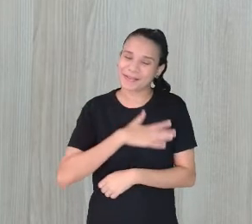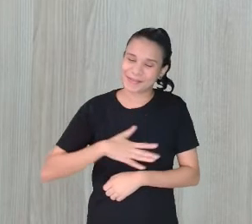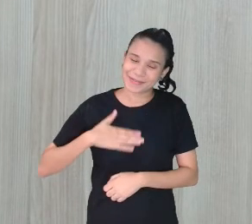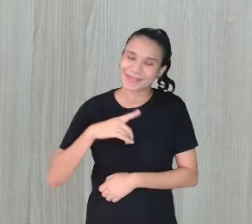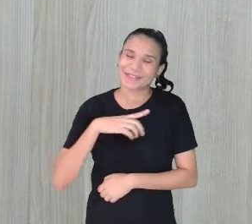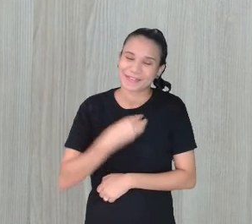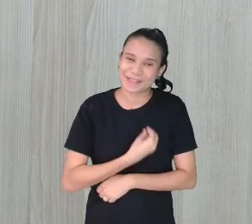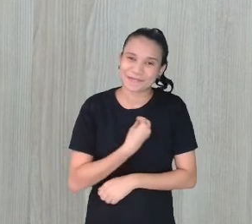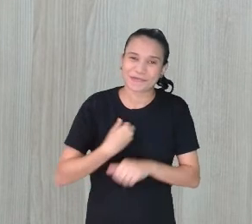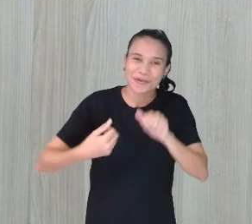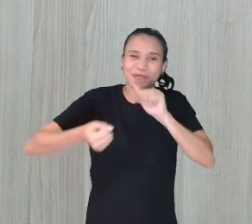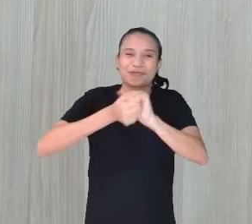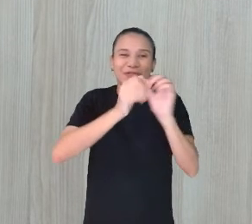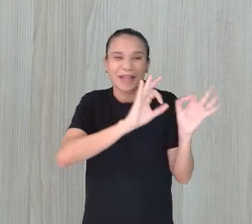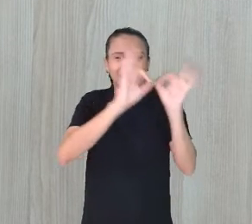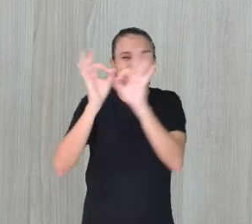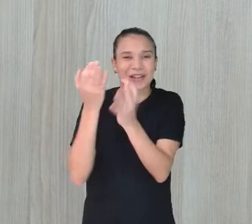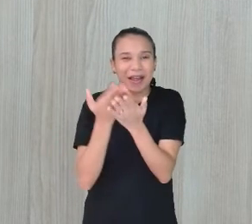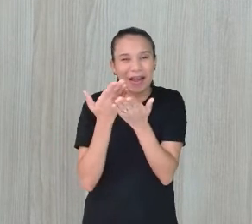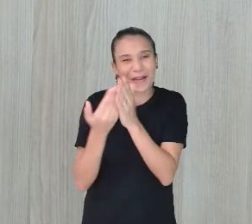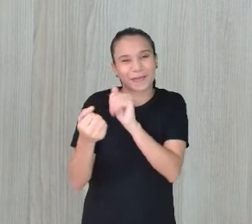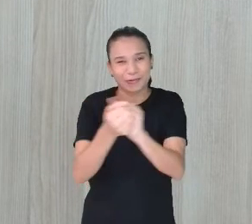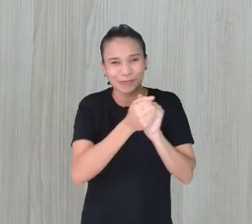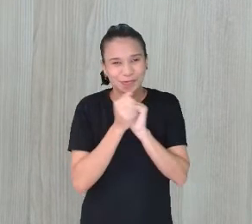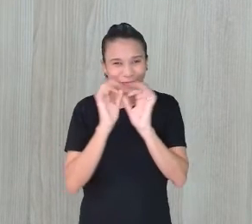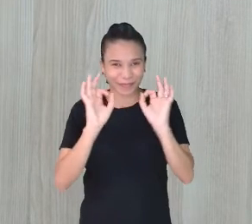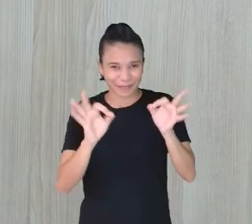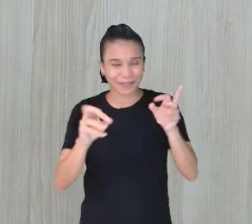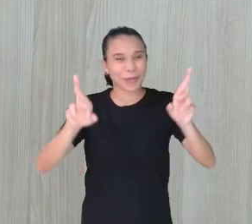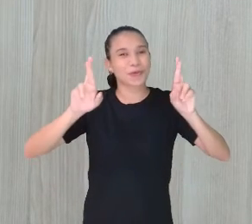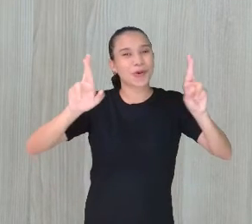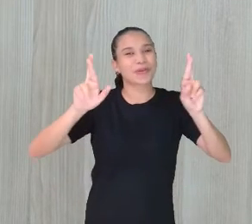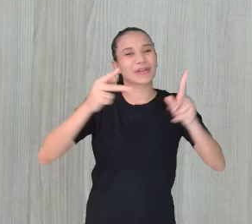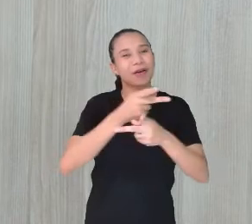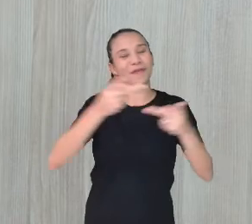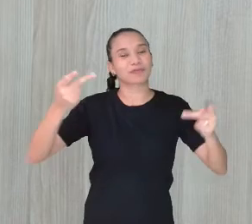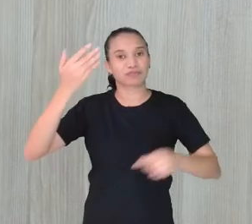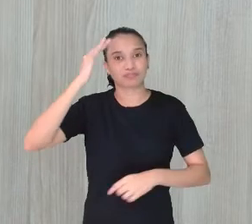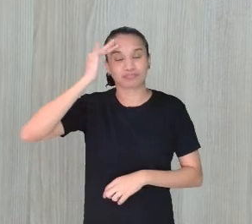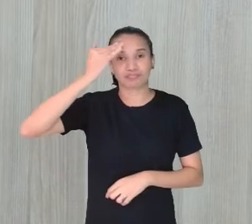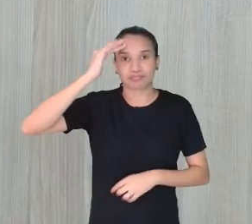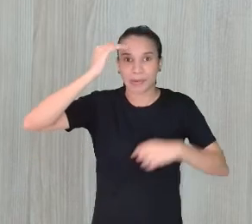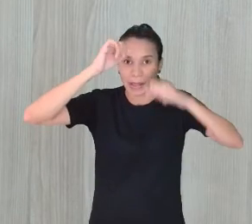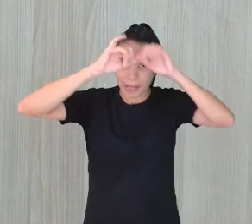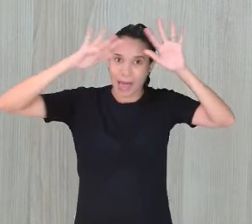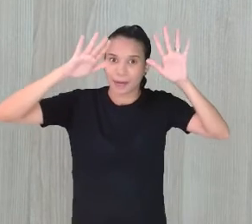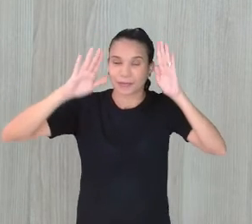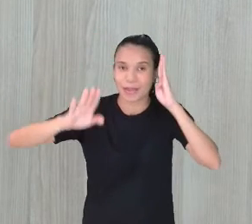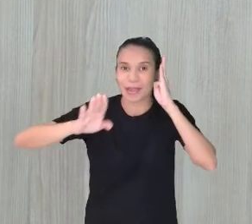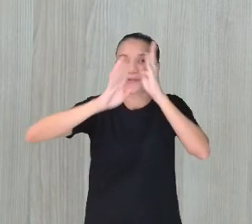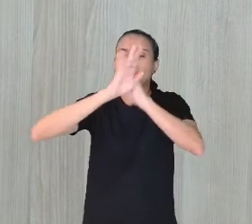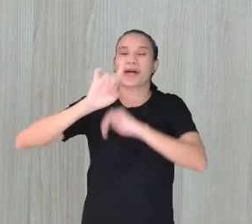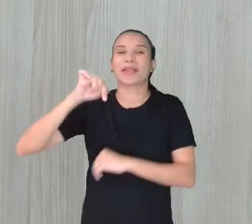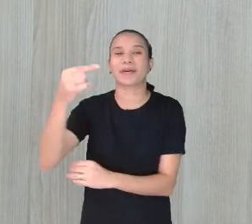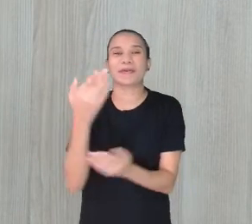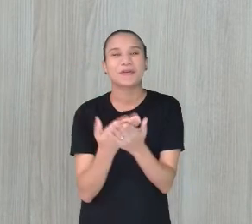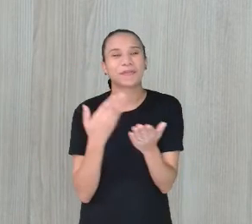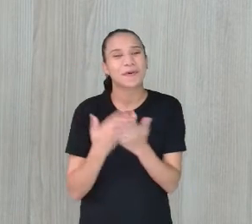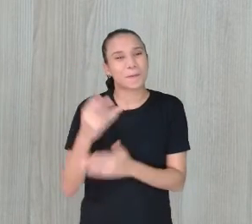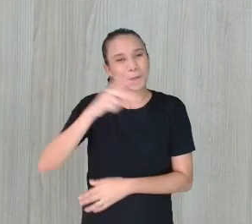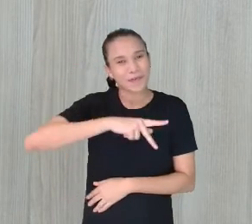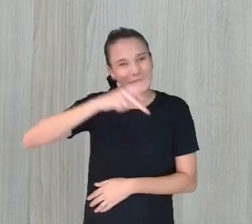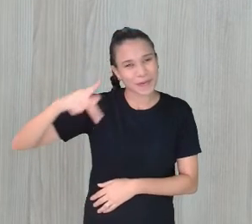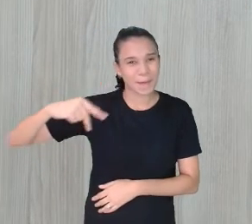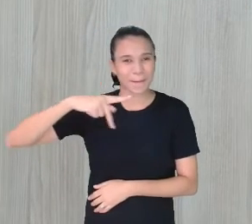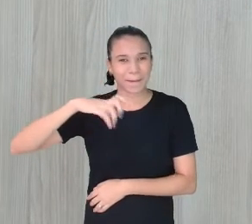prazer assistir, né, a aula aí com vocês, tá certo? Eu espero que vocês estejam na próxima aula com o professor Pedro,